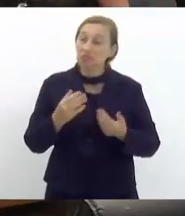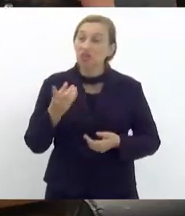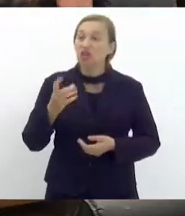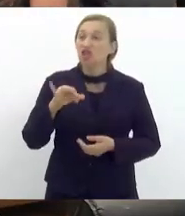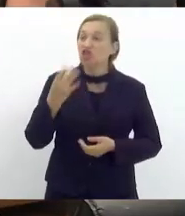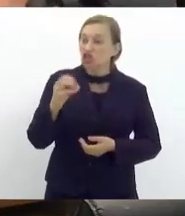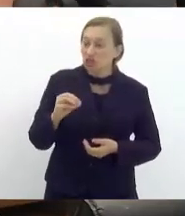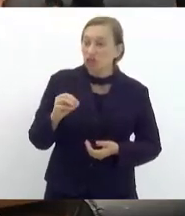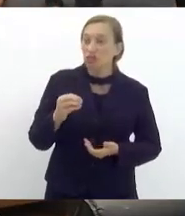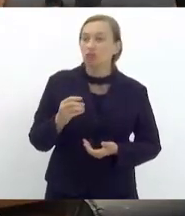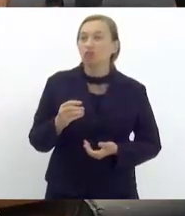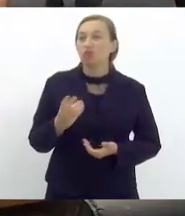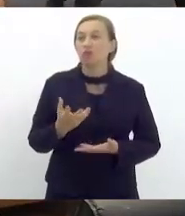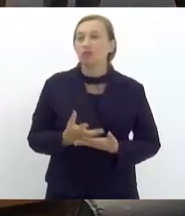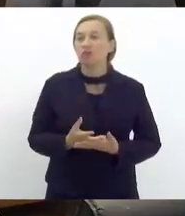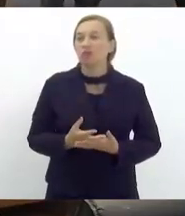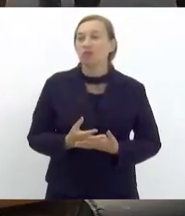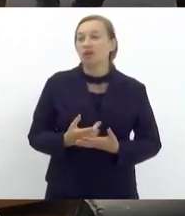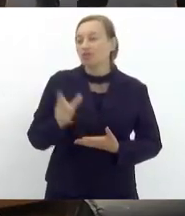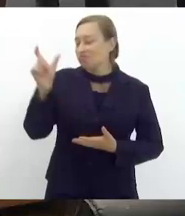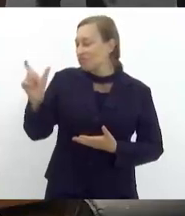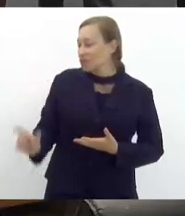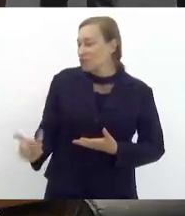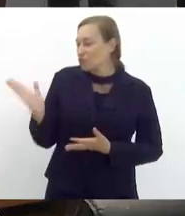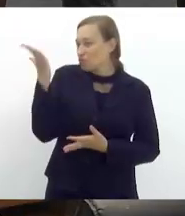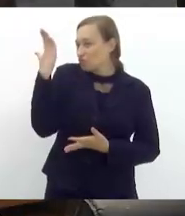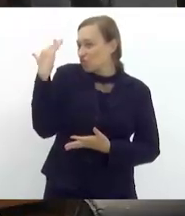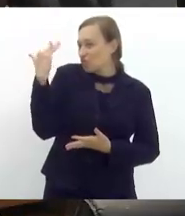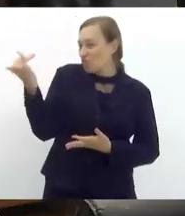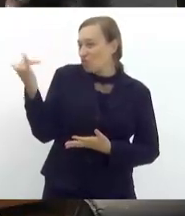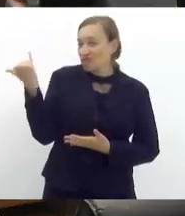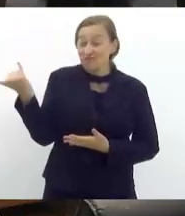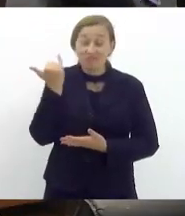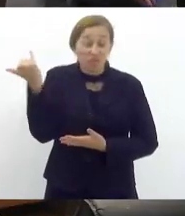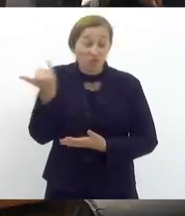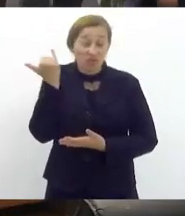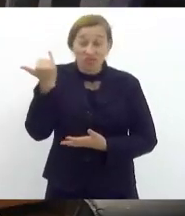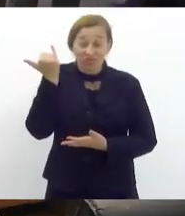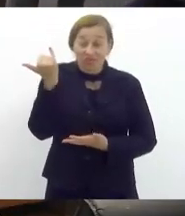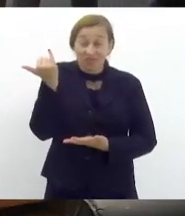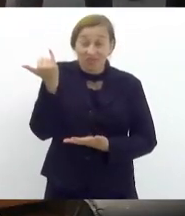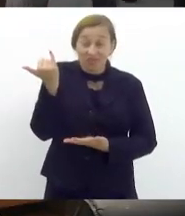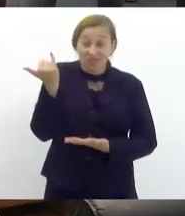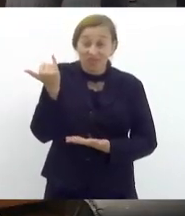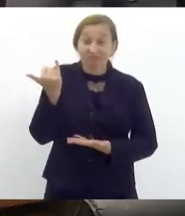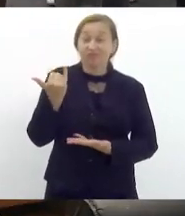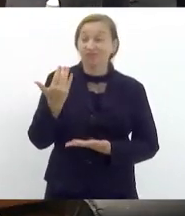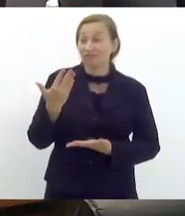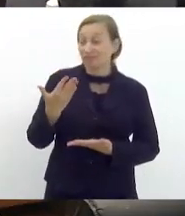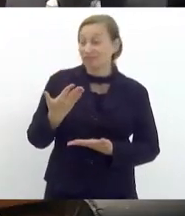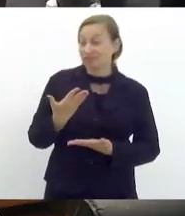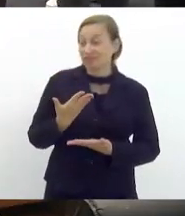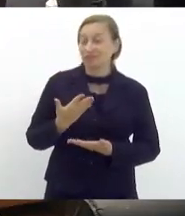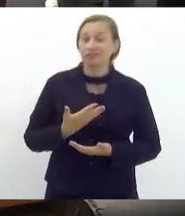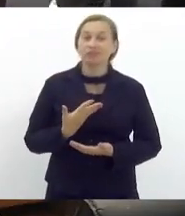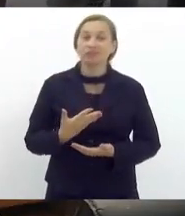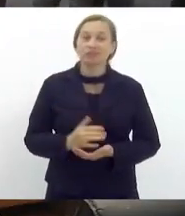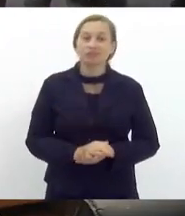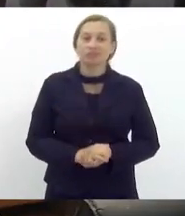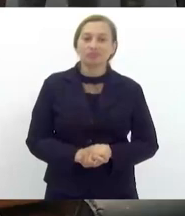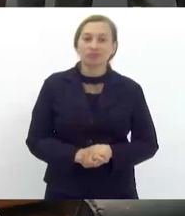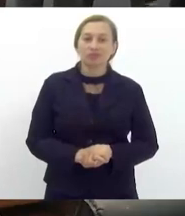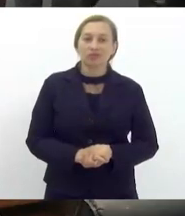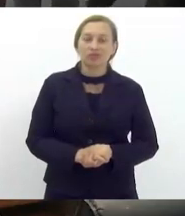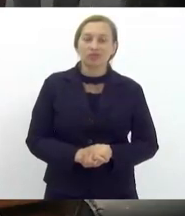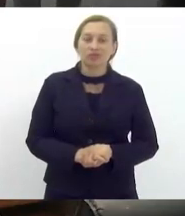Deputado Chico é uma figura muito peculiar do nosso Parlamento já foi líder do governo